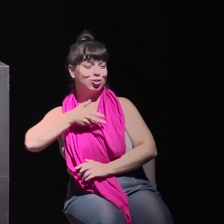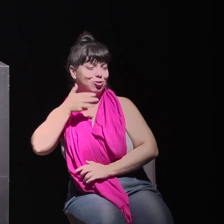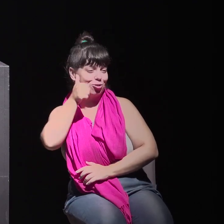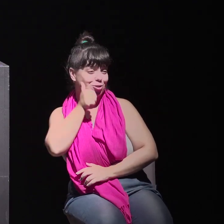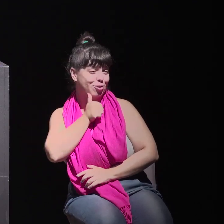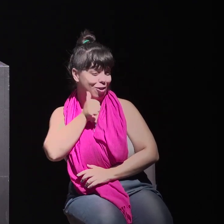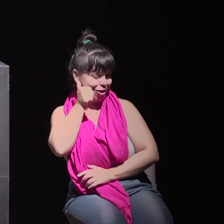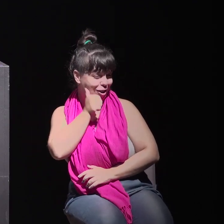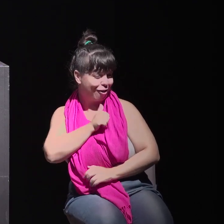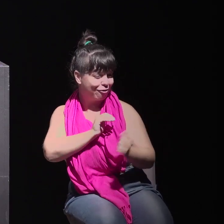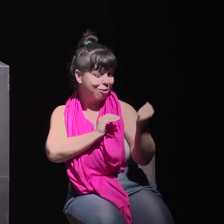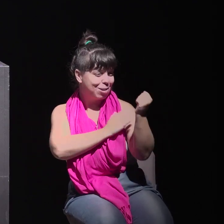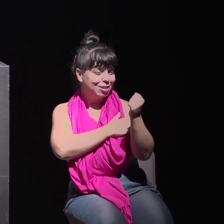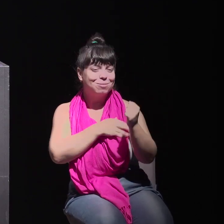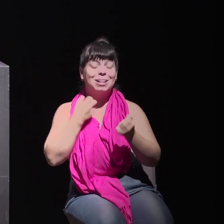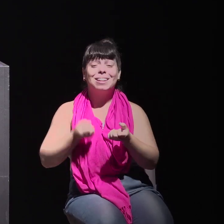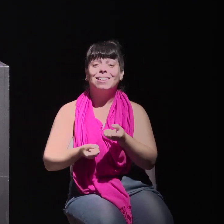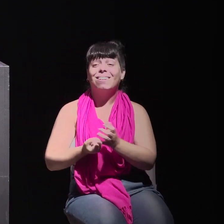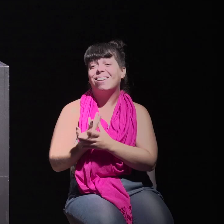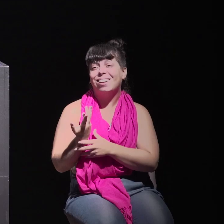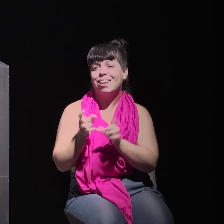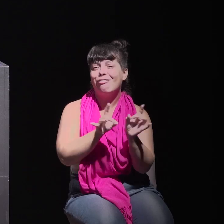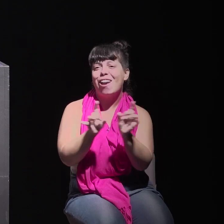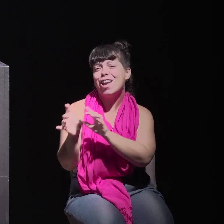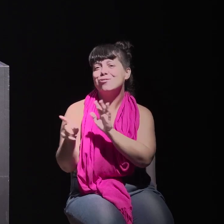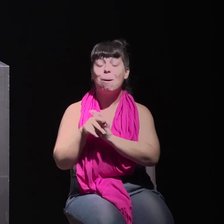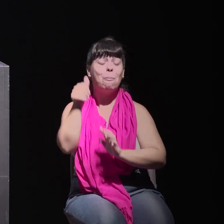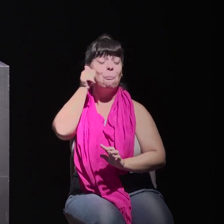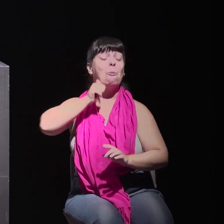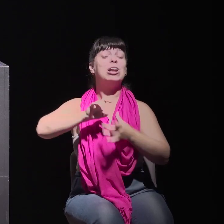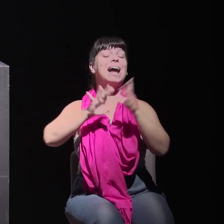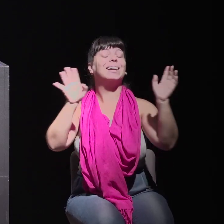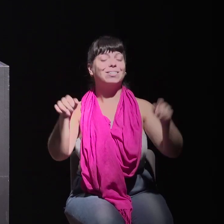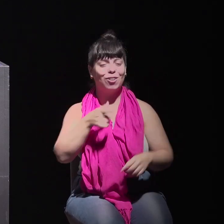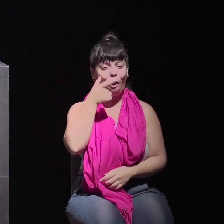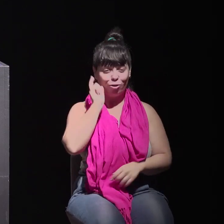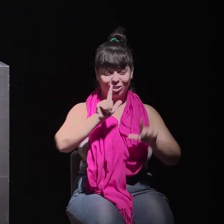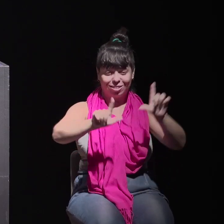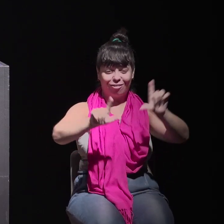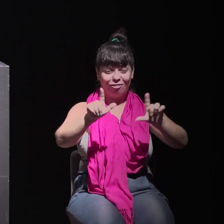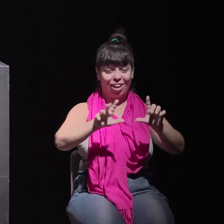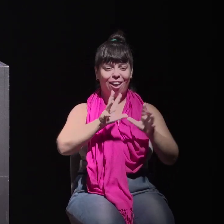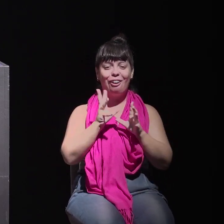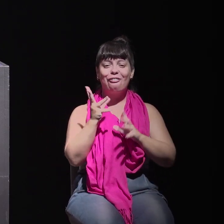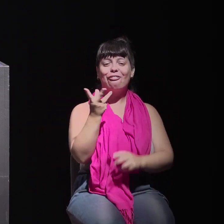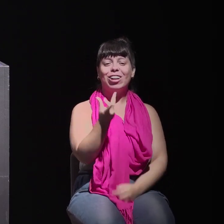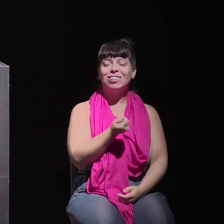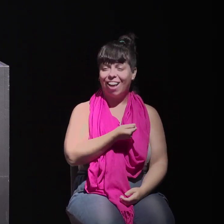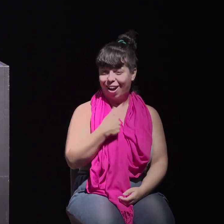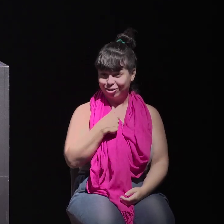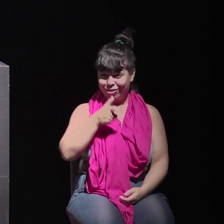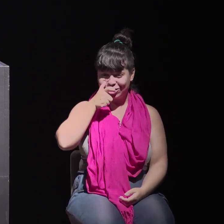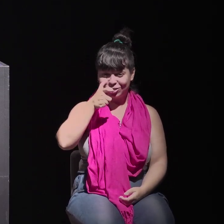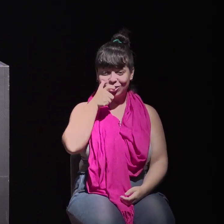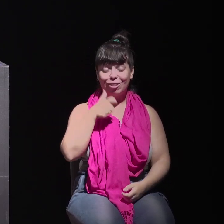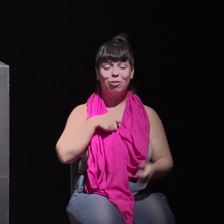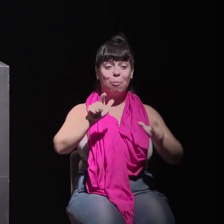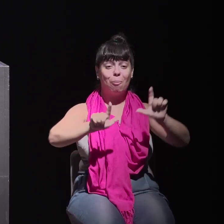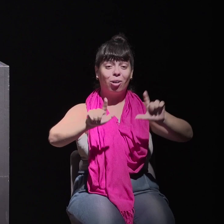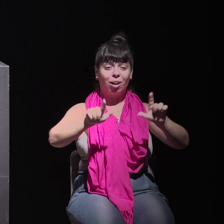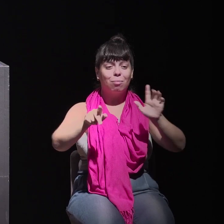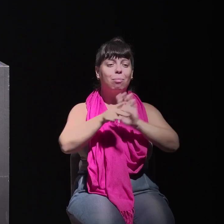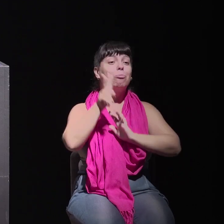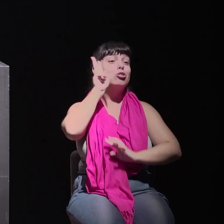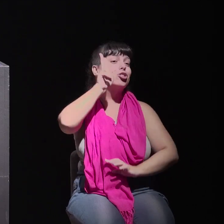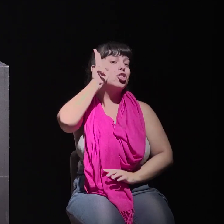mulheres livres. Ontem eu estava assistindo e vi uma chamada do Fantástico falando sobre um programa que eles vão fazer sobre histórias